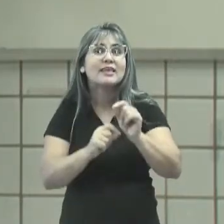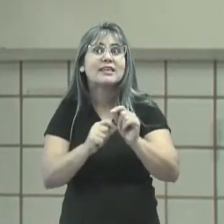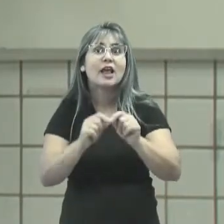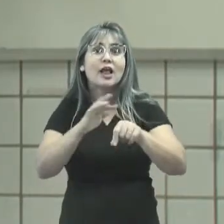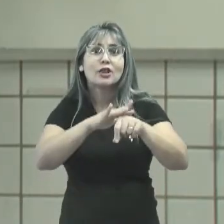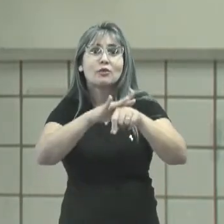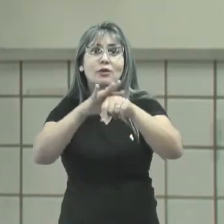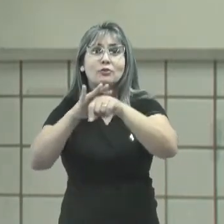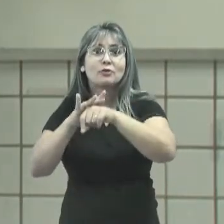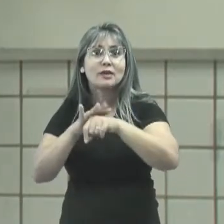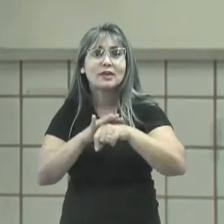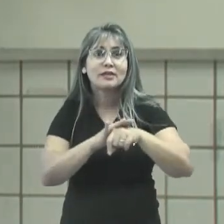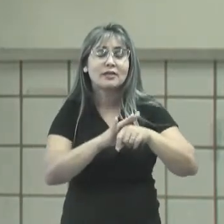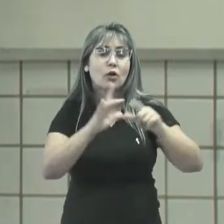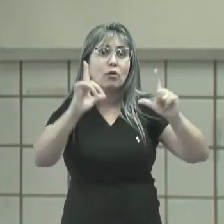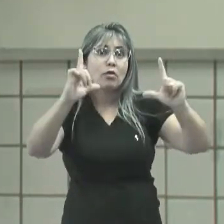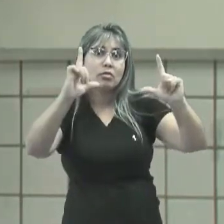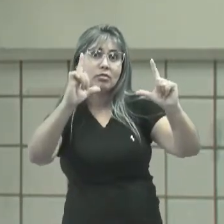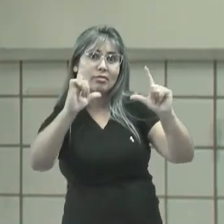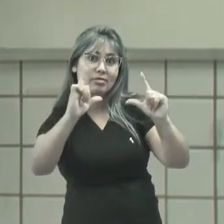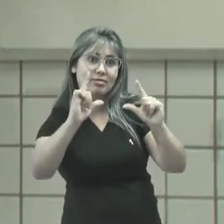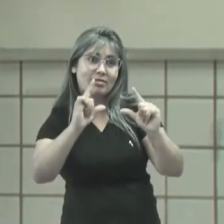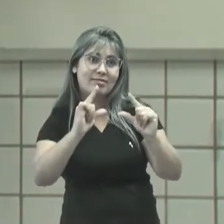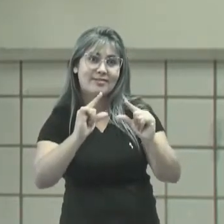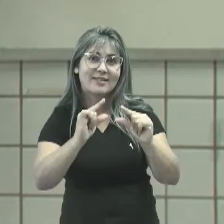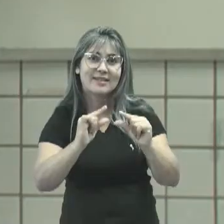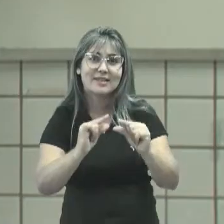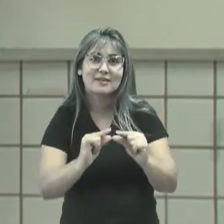0,75 idosos internados